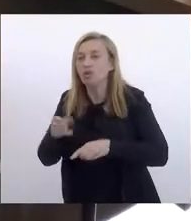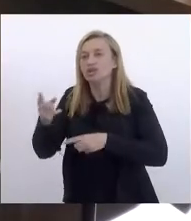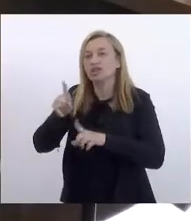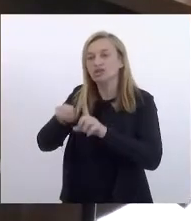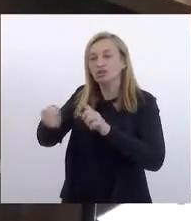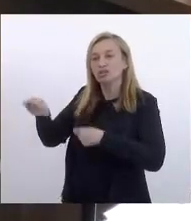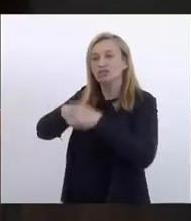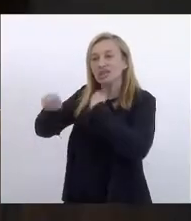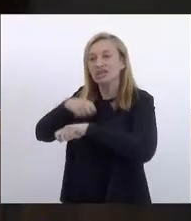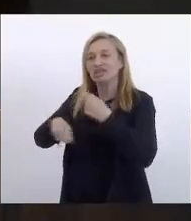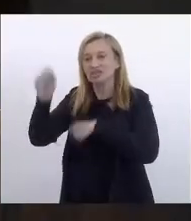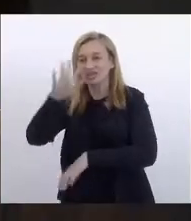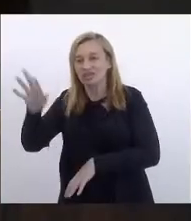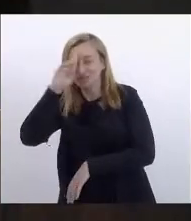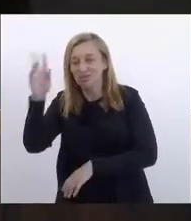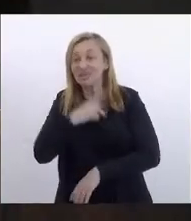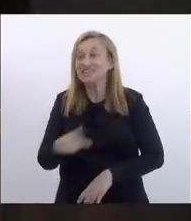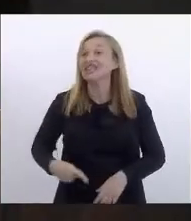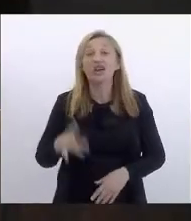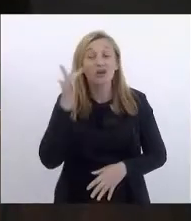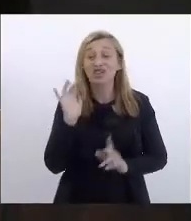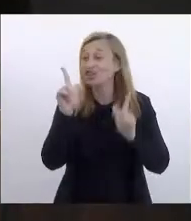nacional eu também acho a mesma coisa